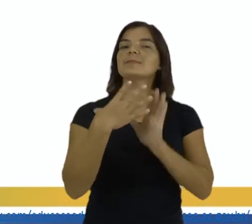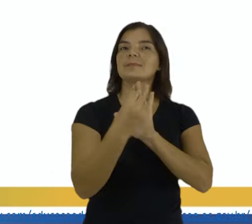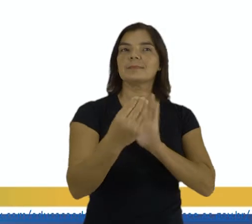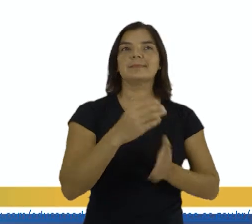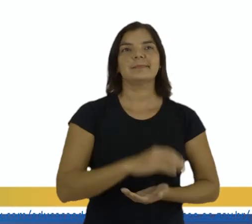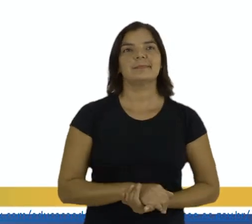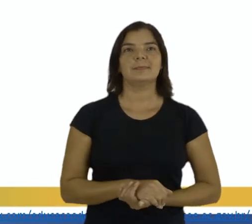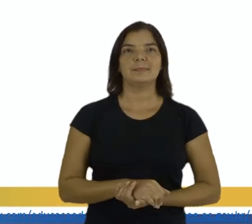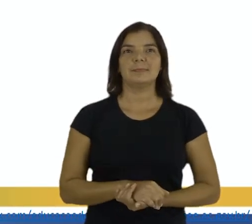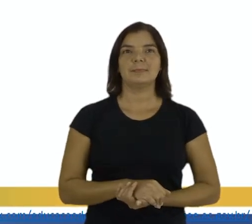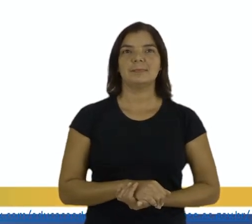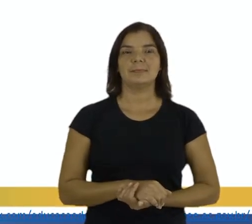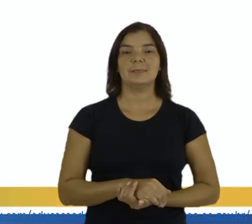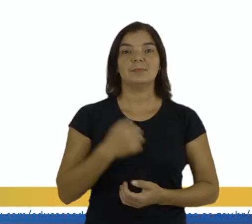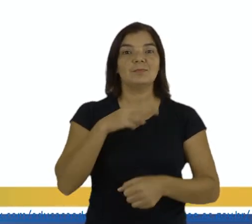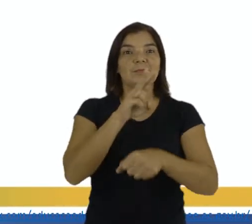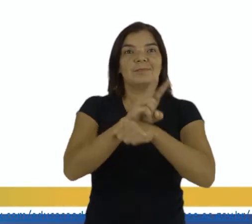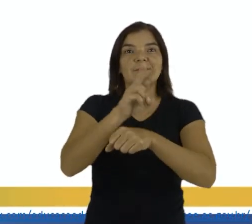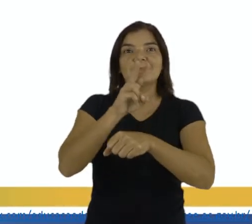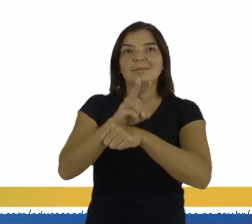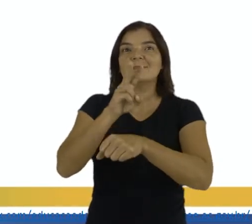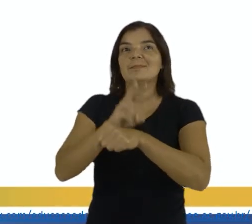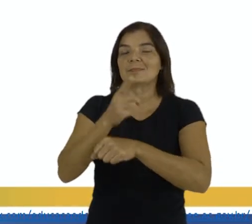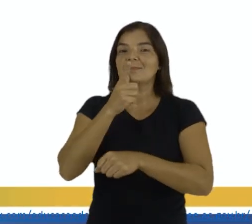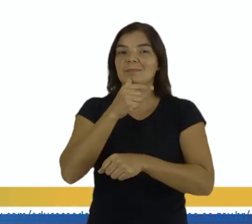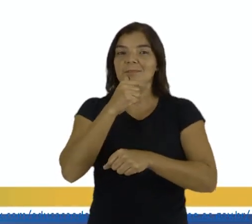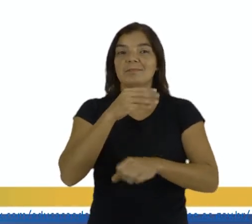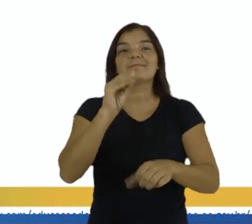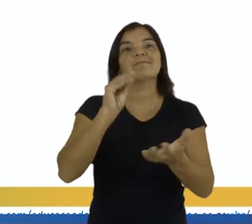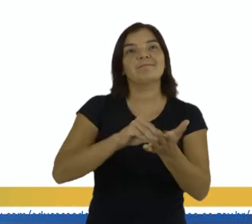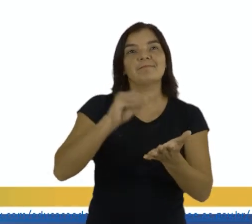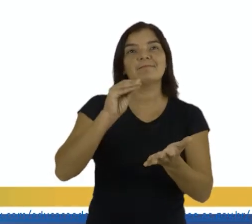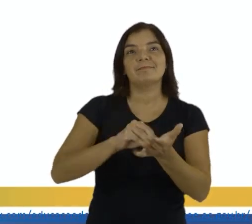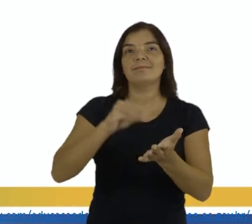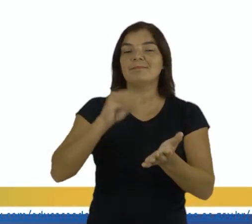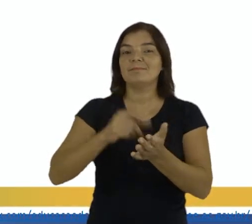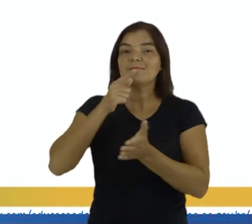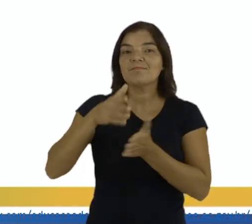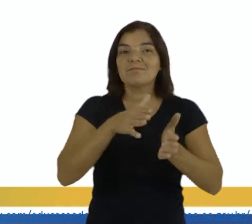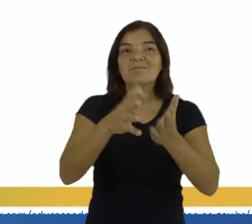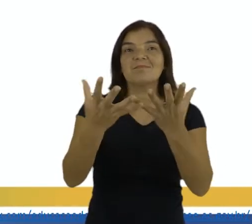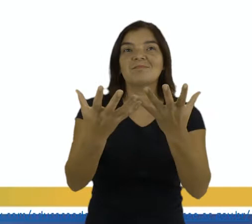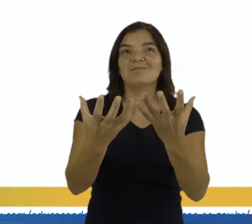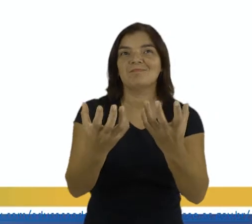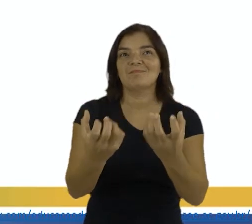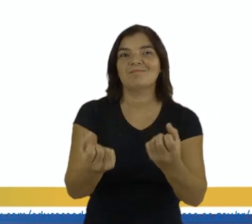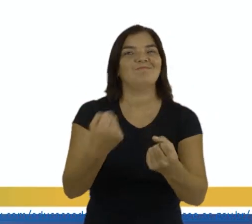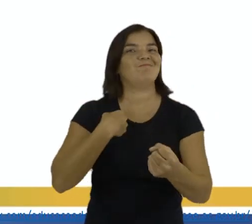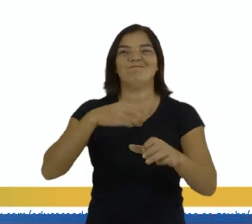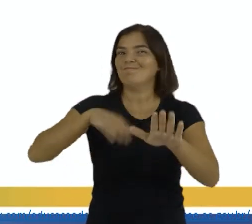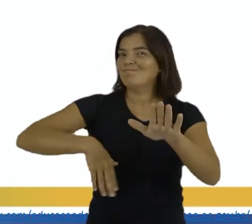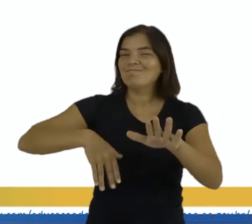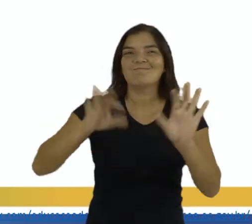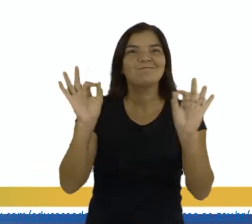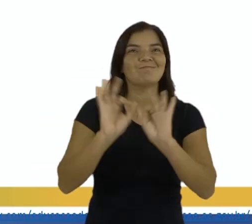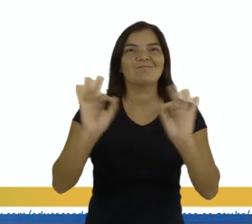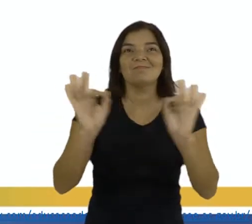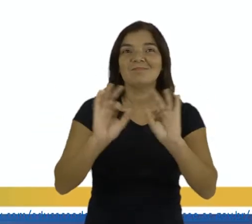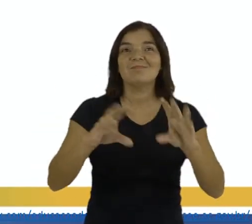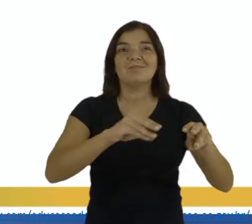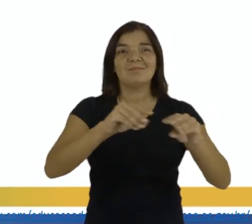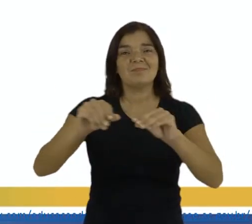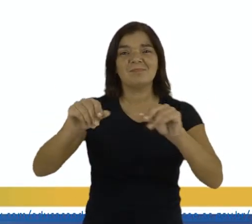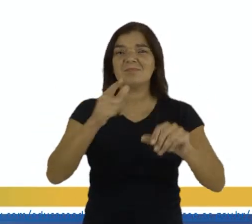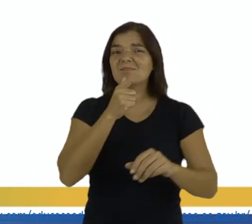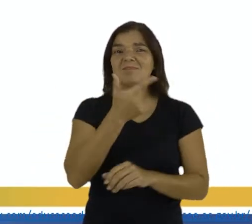acompanhar. Se não se preservar, a água vai faltar. O rio está secando, não dá para navegar. A terra